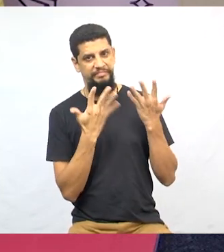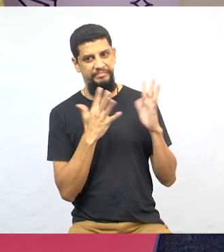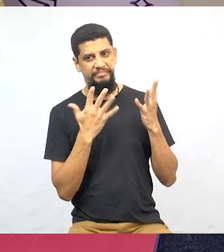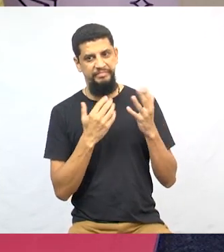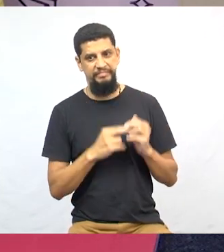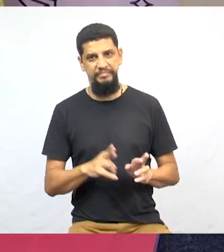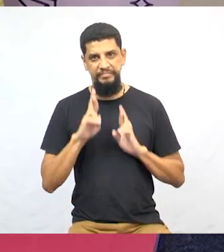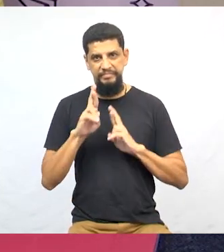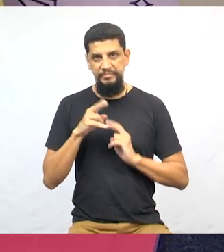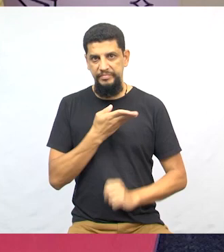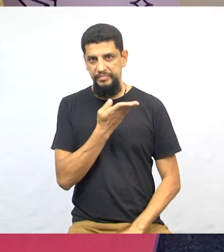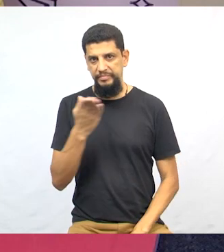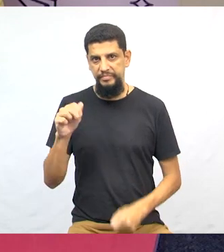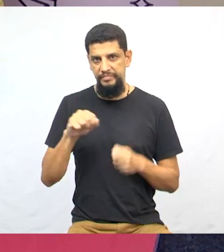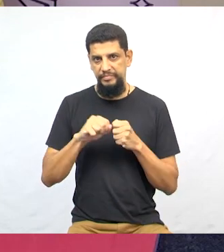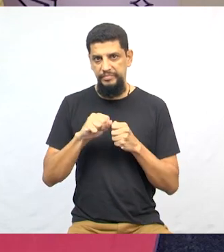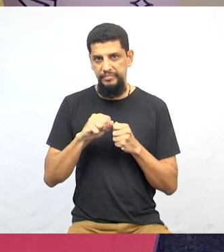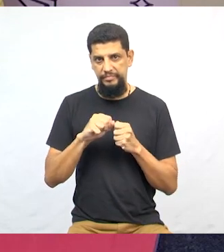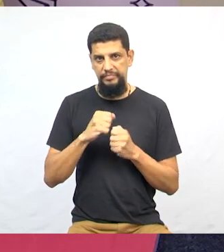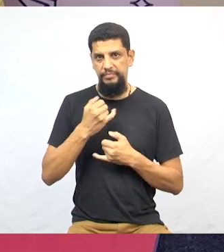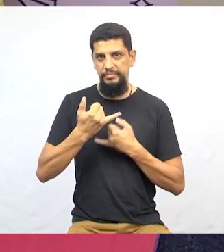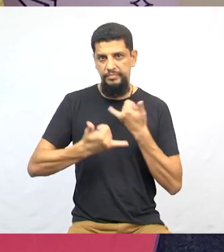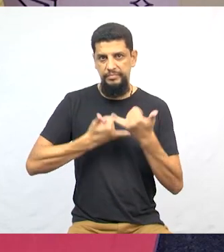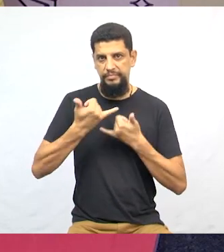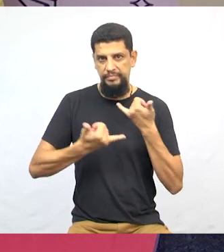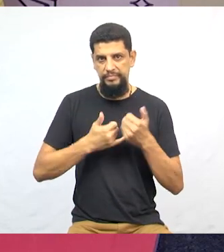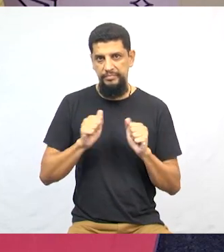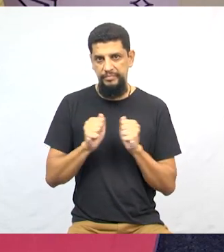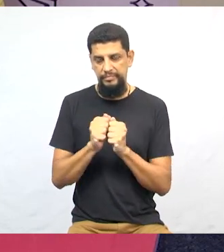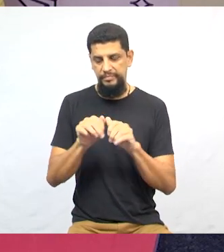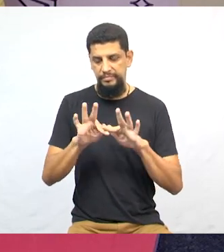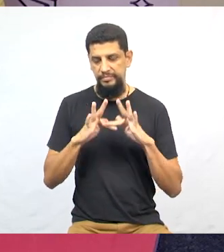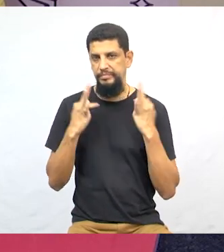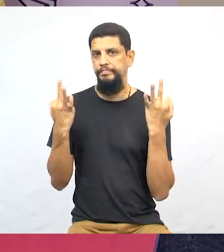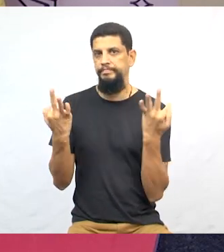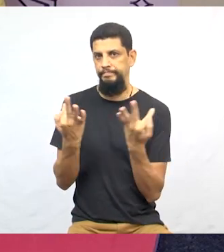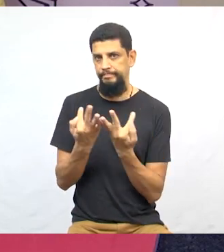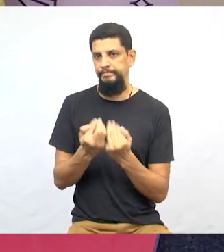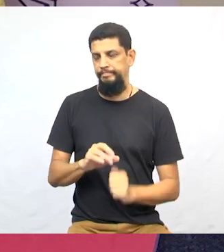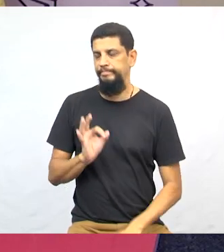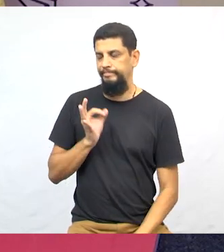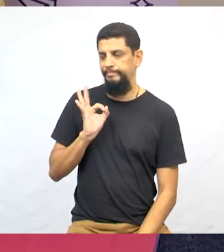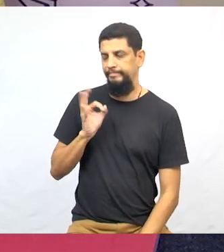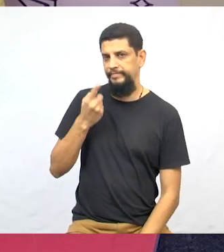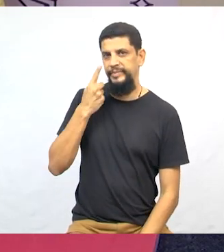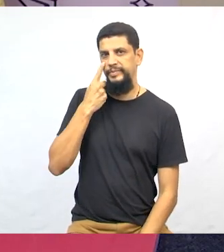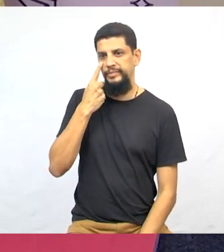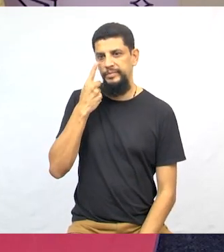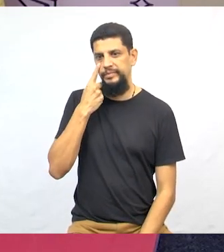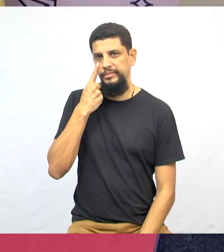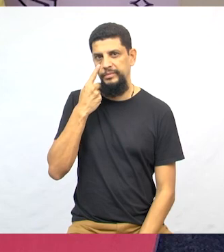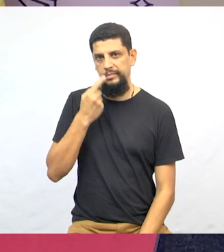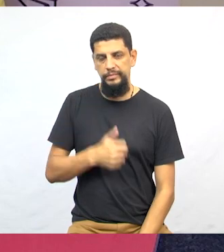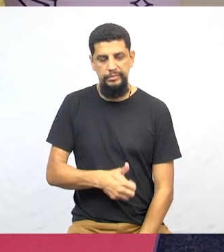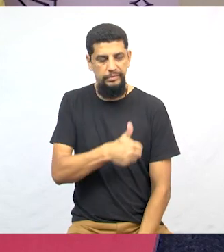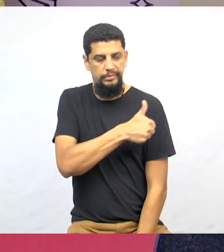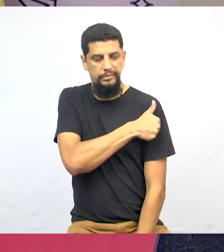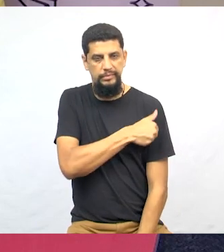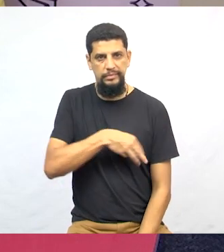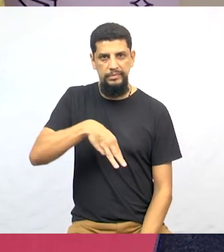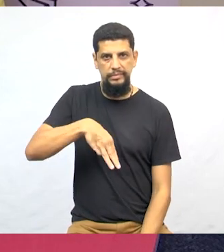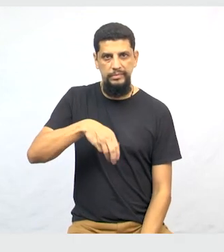professora Suzy. E esperamos que vocês façam essa brincadeira com a família também. Isso aí. Olha só aí o